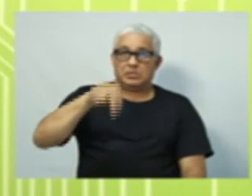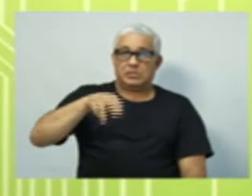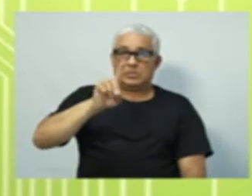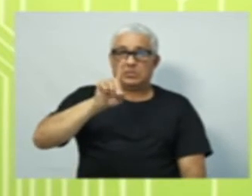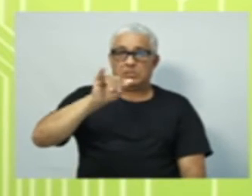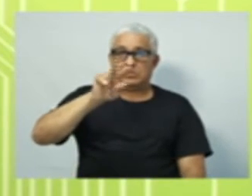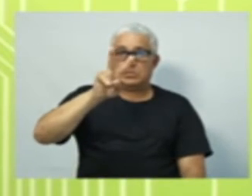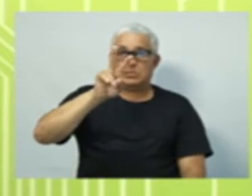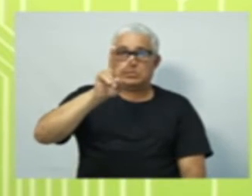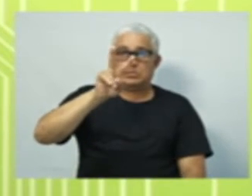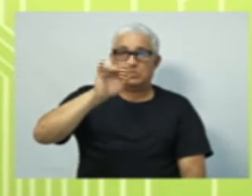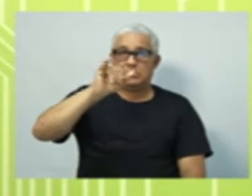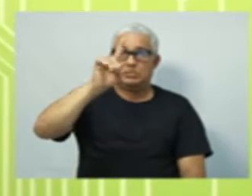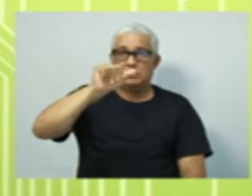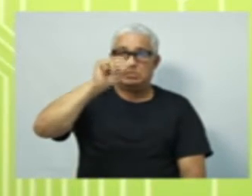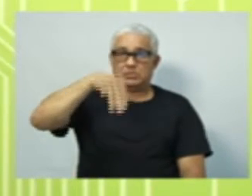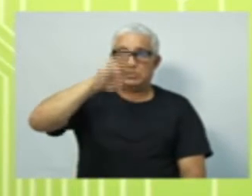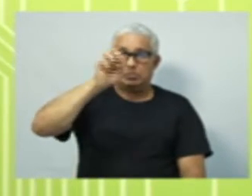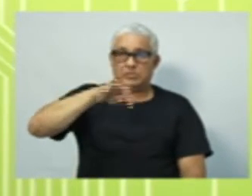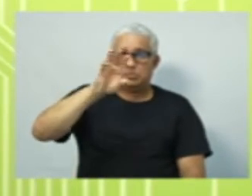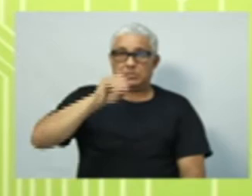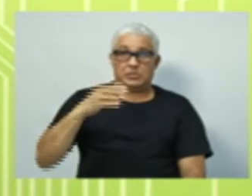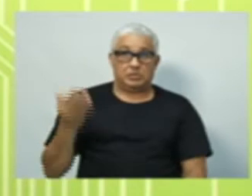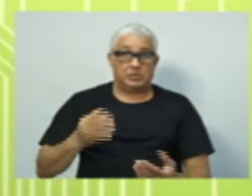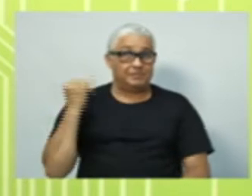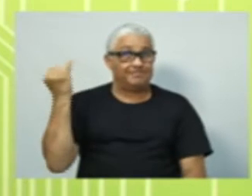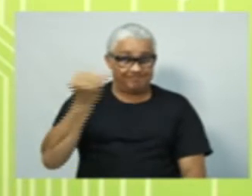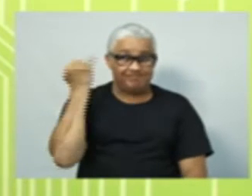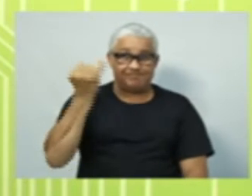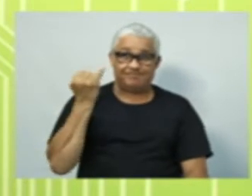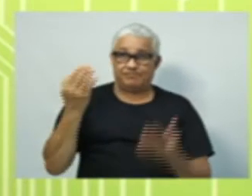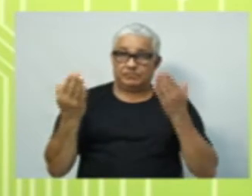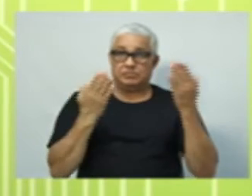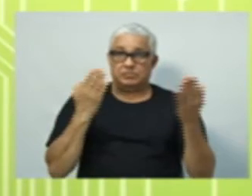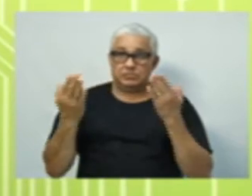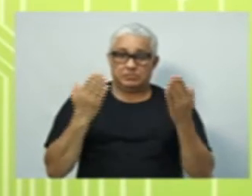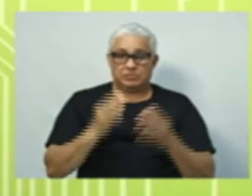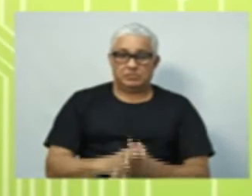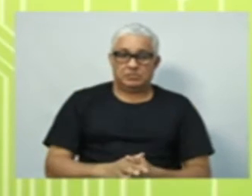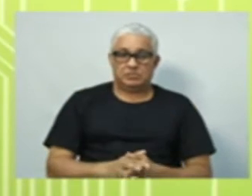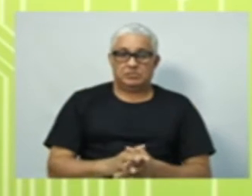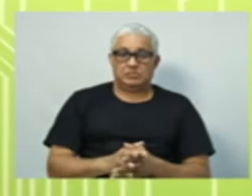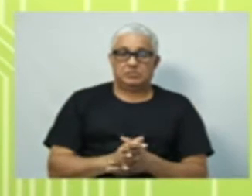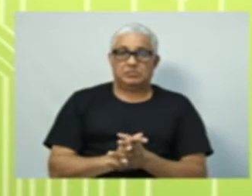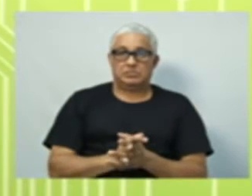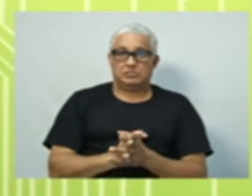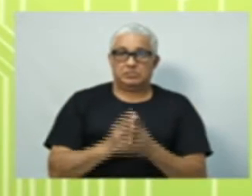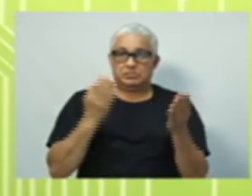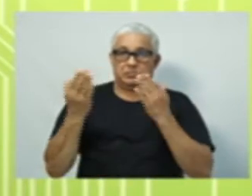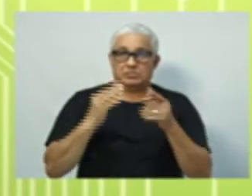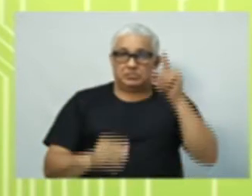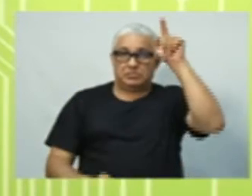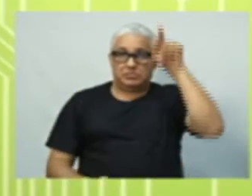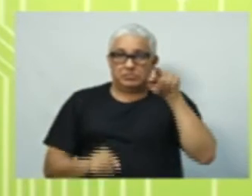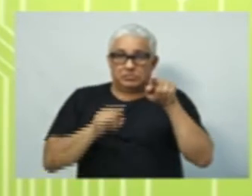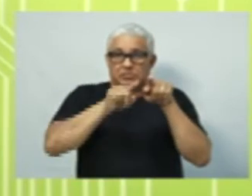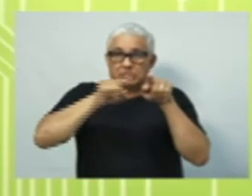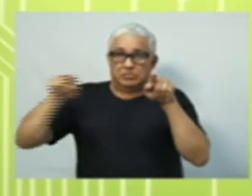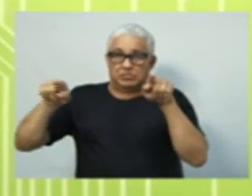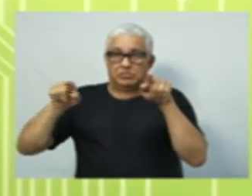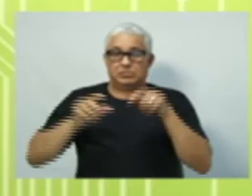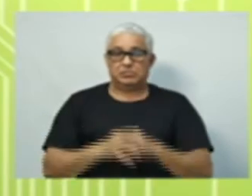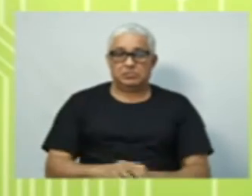chegamos num ponto é primordial da análise quando a gente faz a análise e verificar horizontal nós estamos